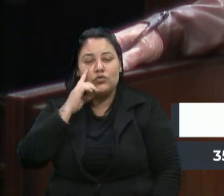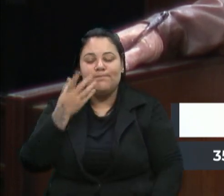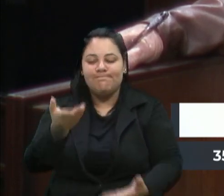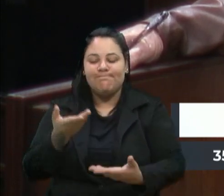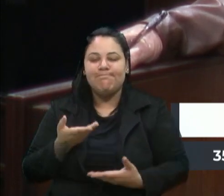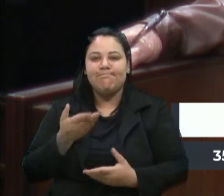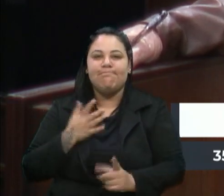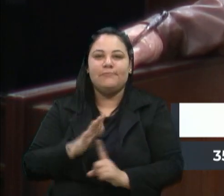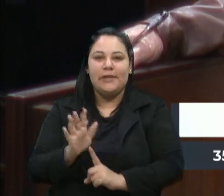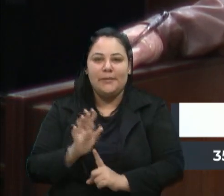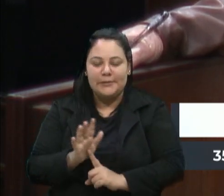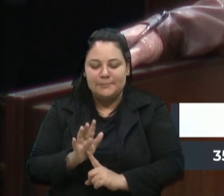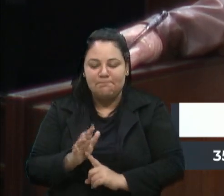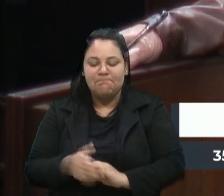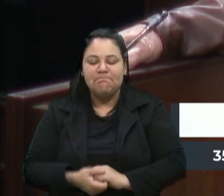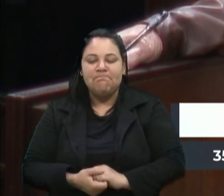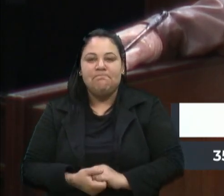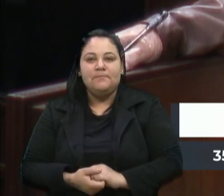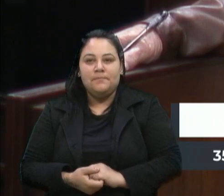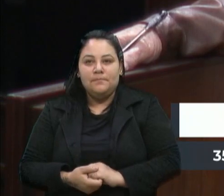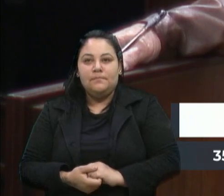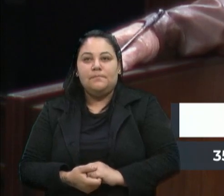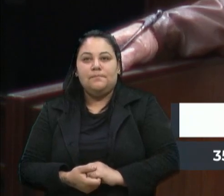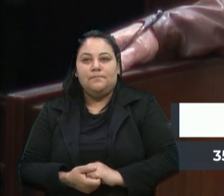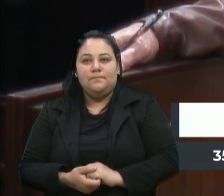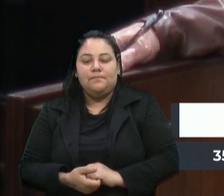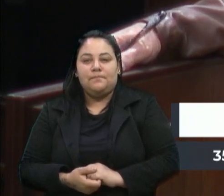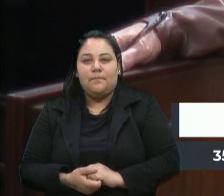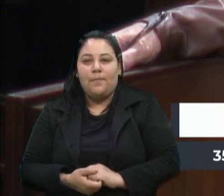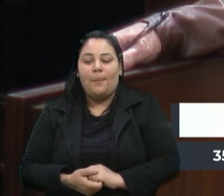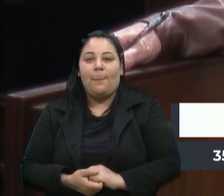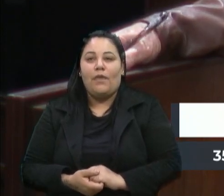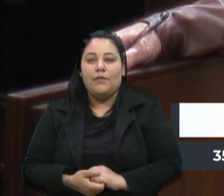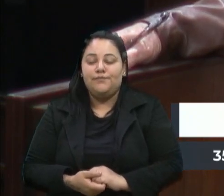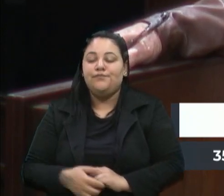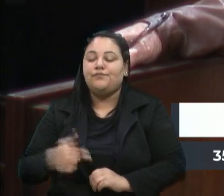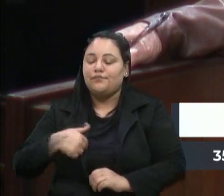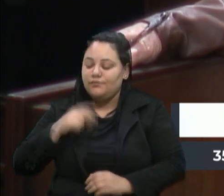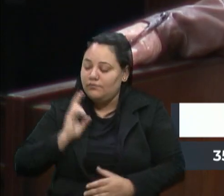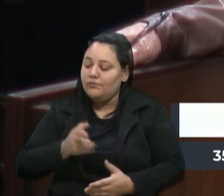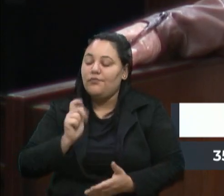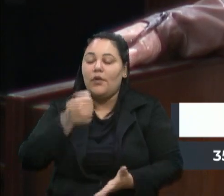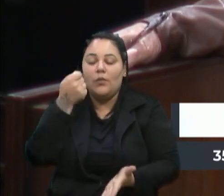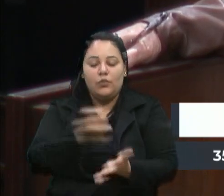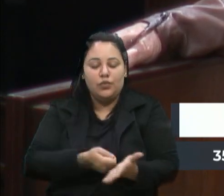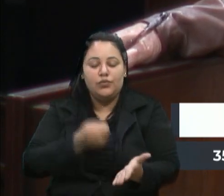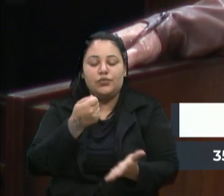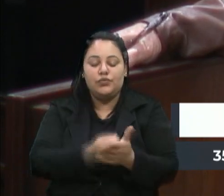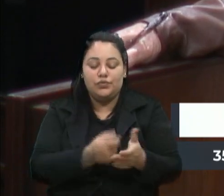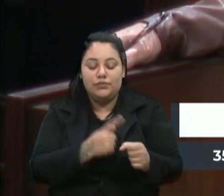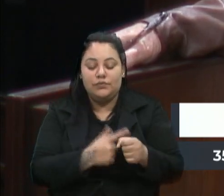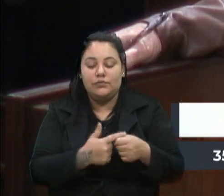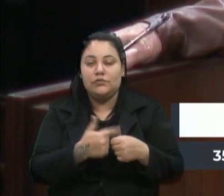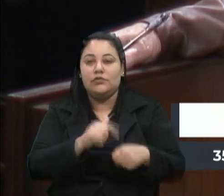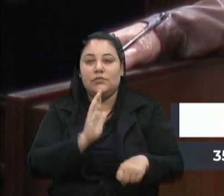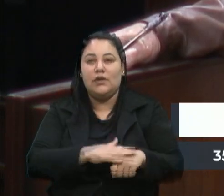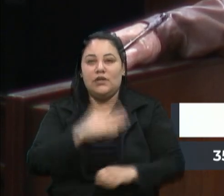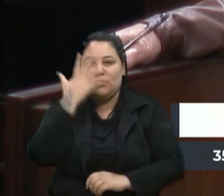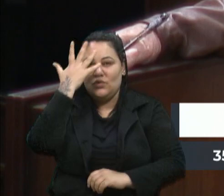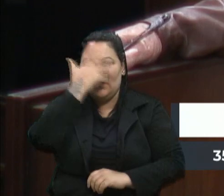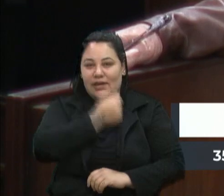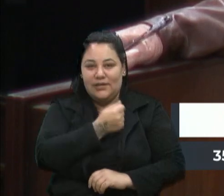em nossos gabinetes. Sou incansável na luta de uma cidade mais bonita e